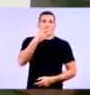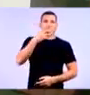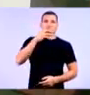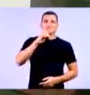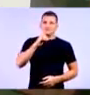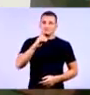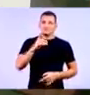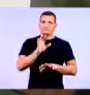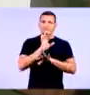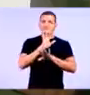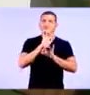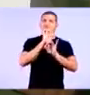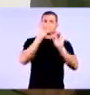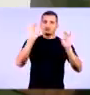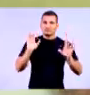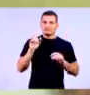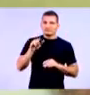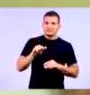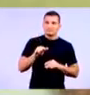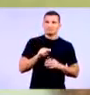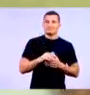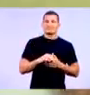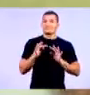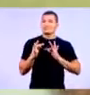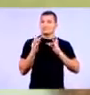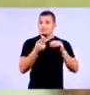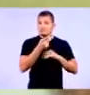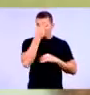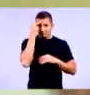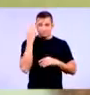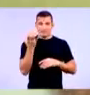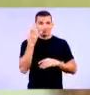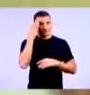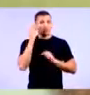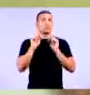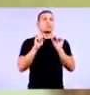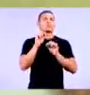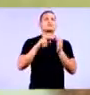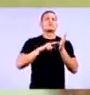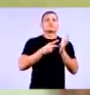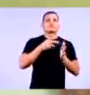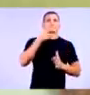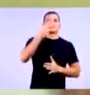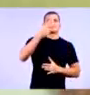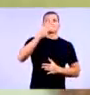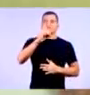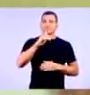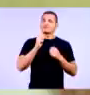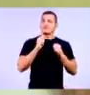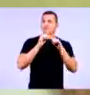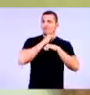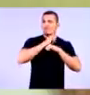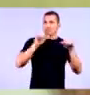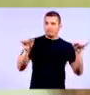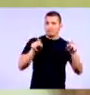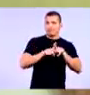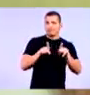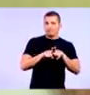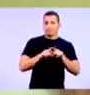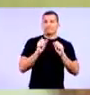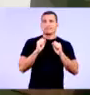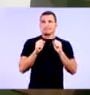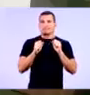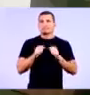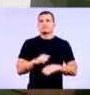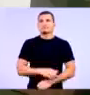fica chique, professora Sara? Sim, todo mundo vai querer saber, né? O que significa 3D. Mas aí vocês podem avisar também, já podem, né?